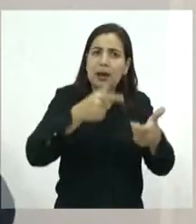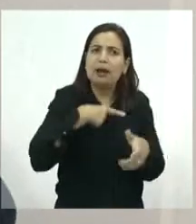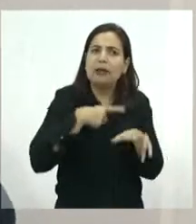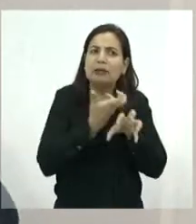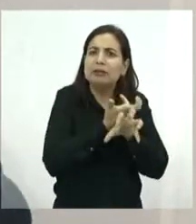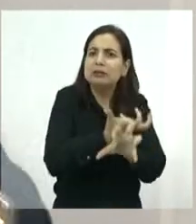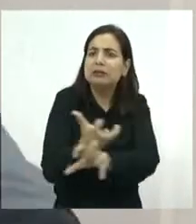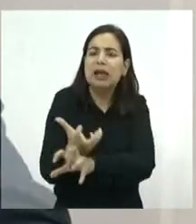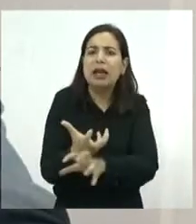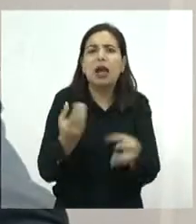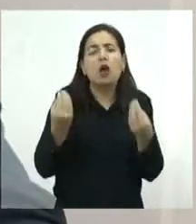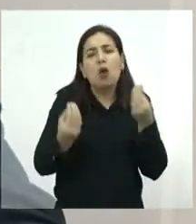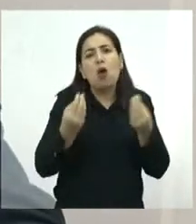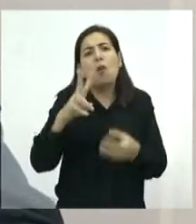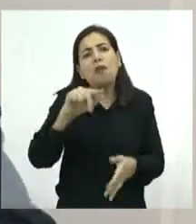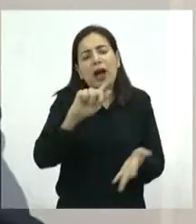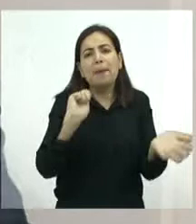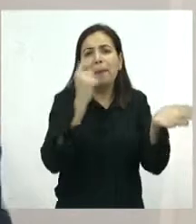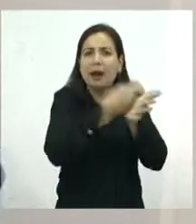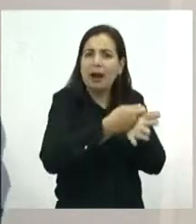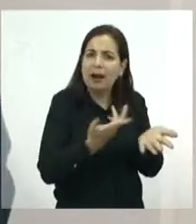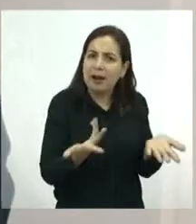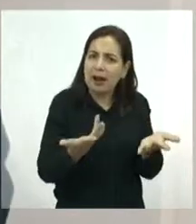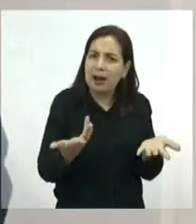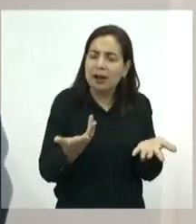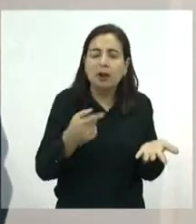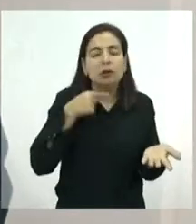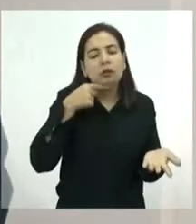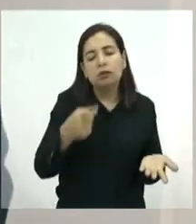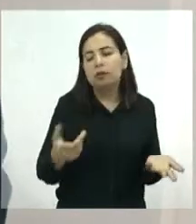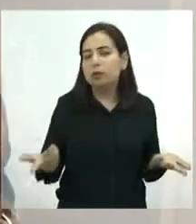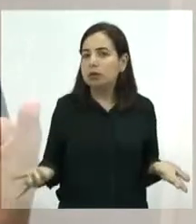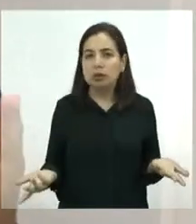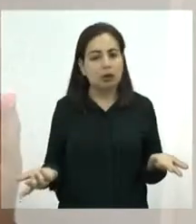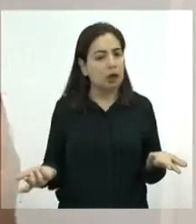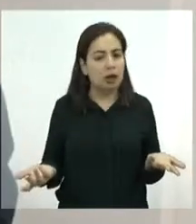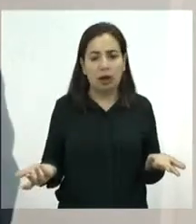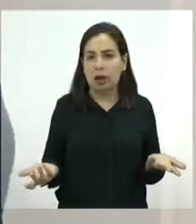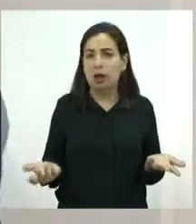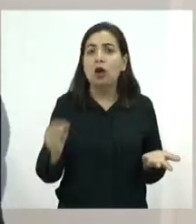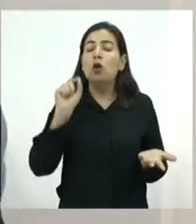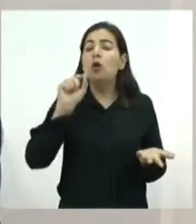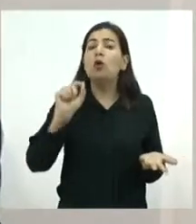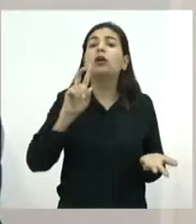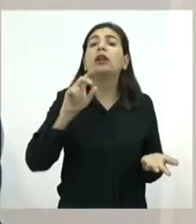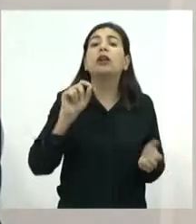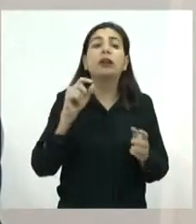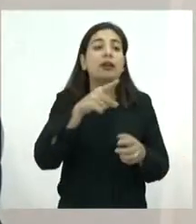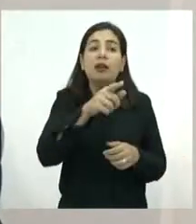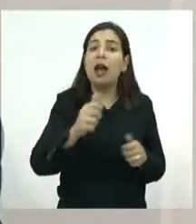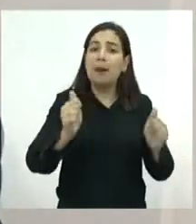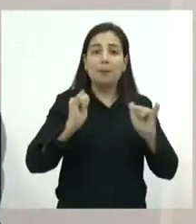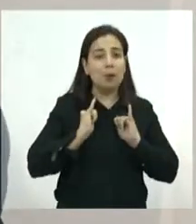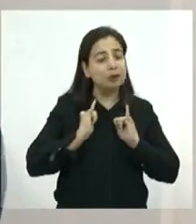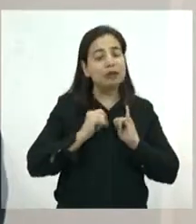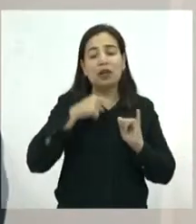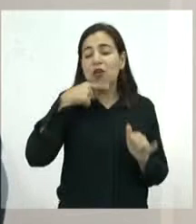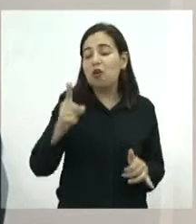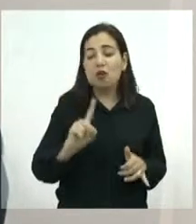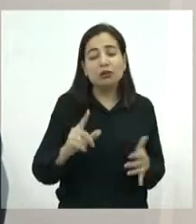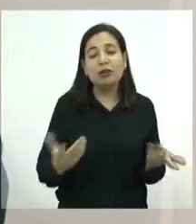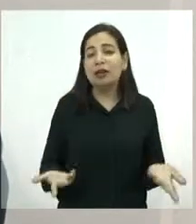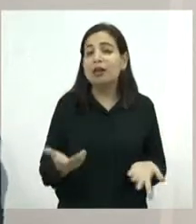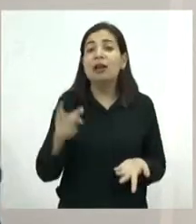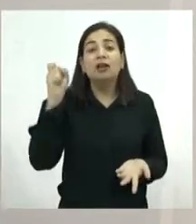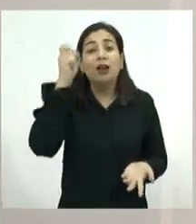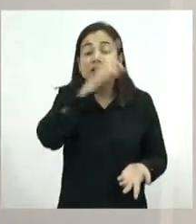do ano R$ 3 mil para pagar a Previdência. Eles não vão fazer. O que isso vai acarretar? Ele não vai se aposentar. Então, é